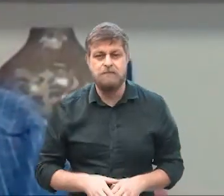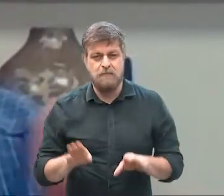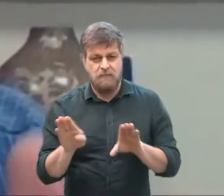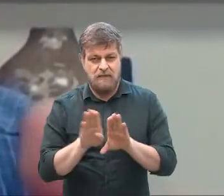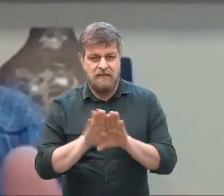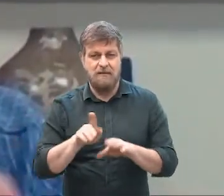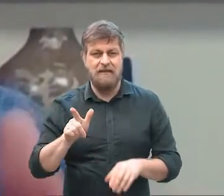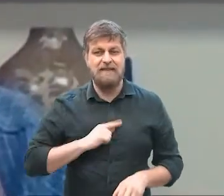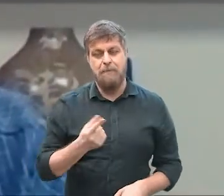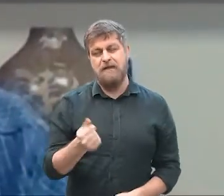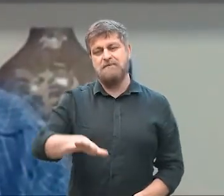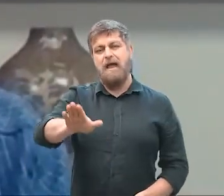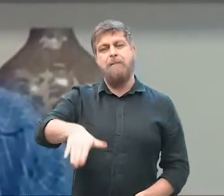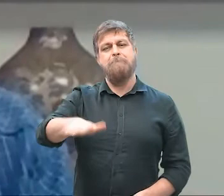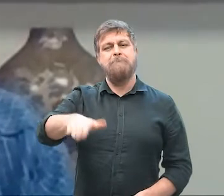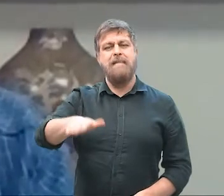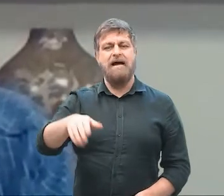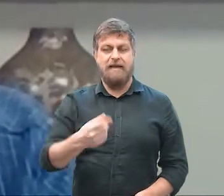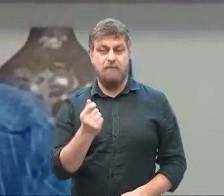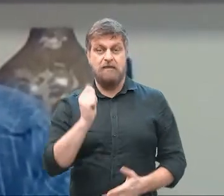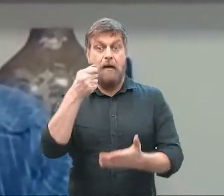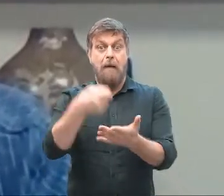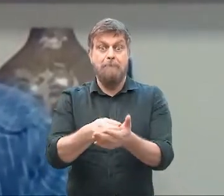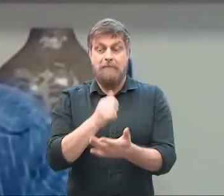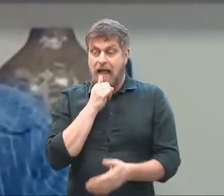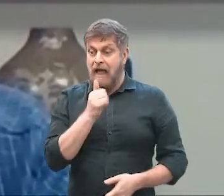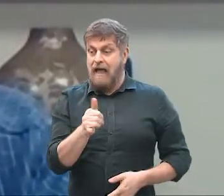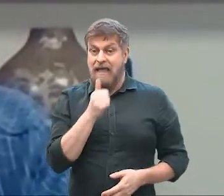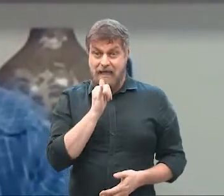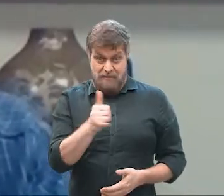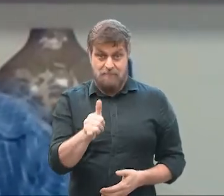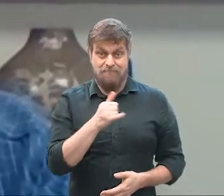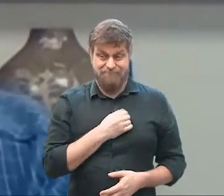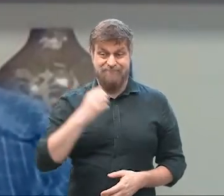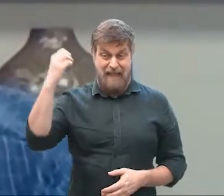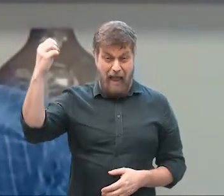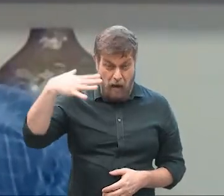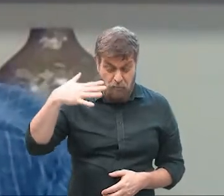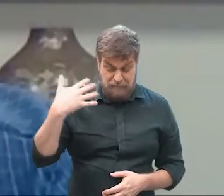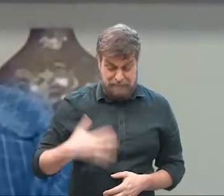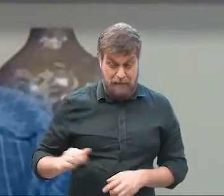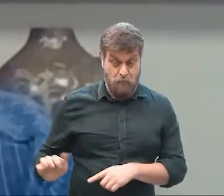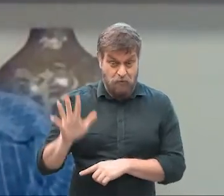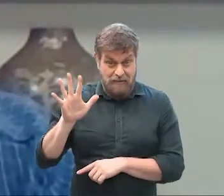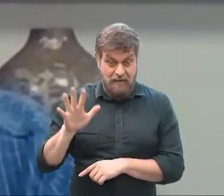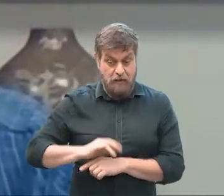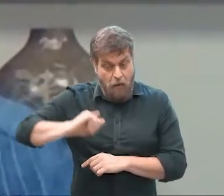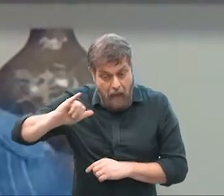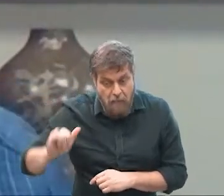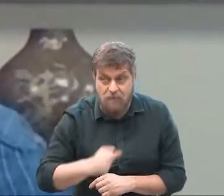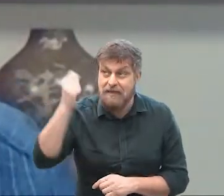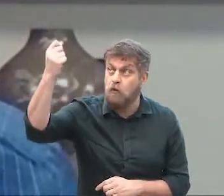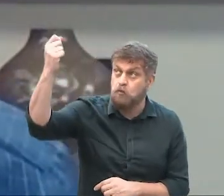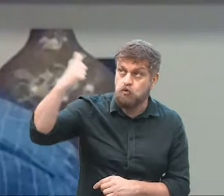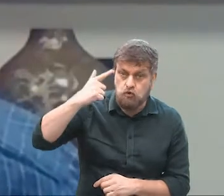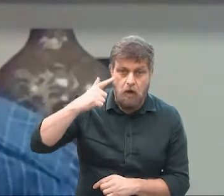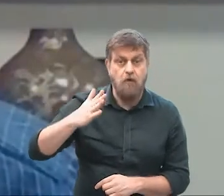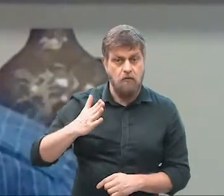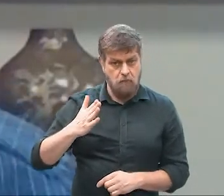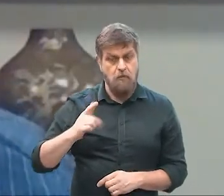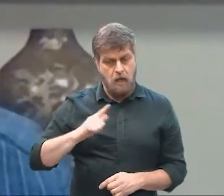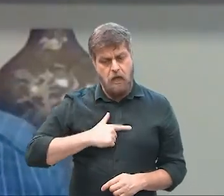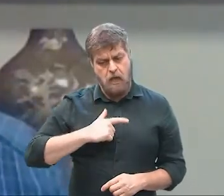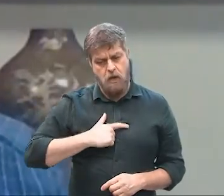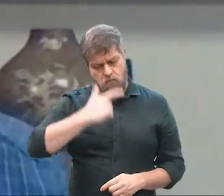tempo, baratear a conta de elétrica, a conta de luz do consumidor. Mas, quando se fala de